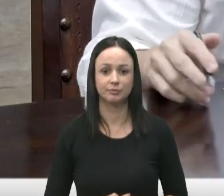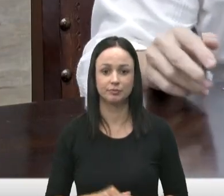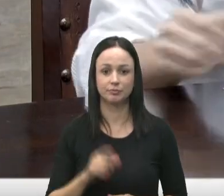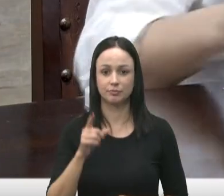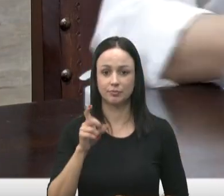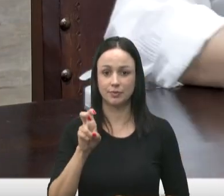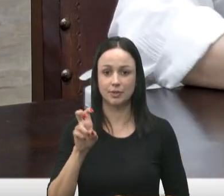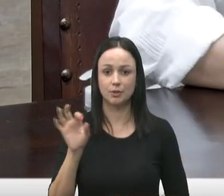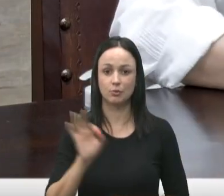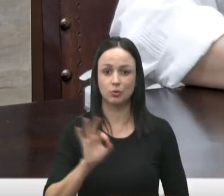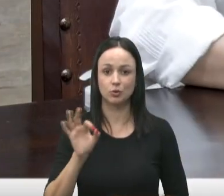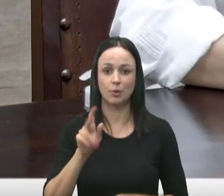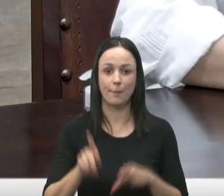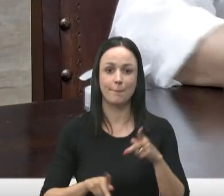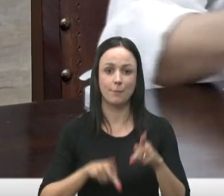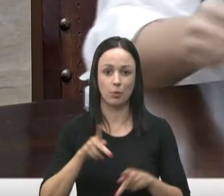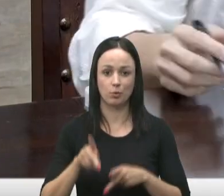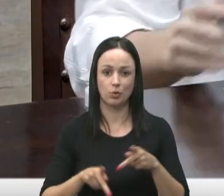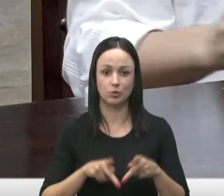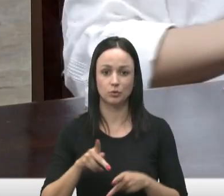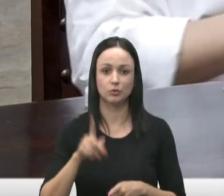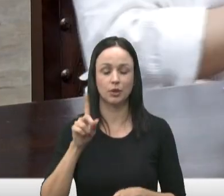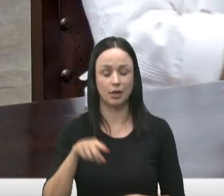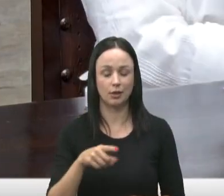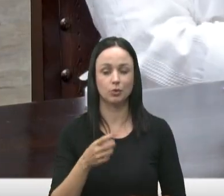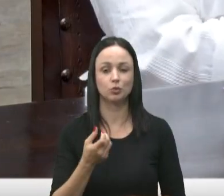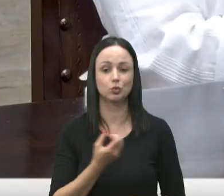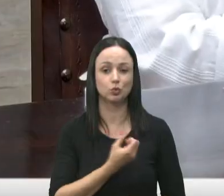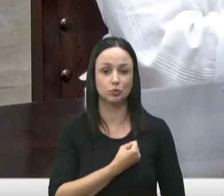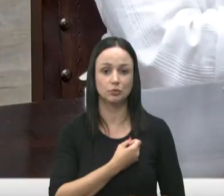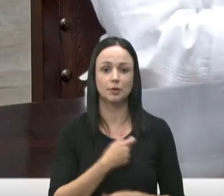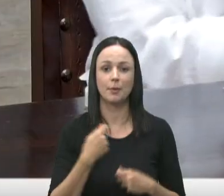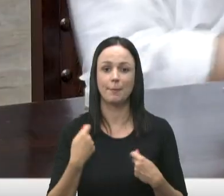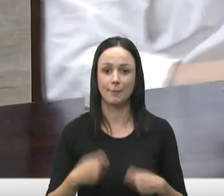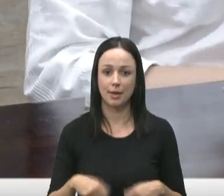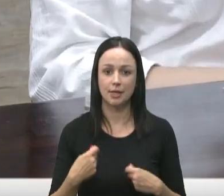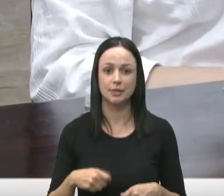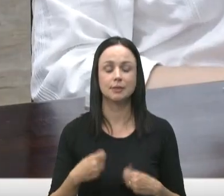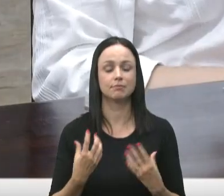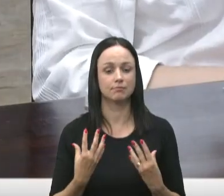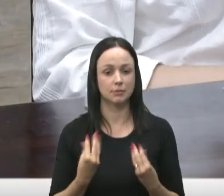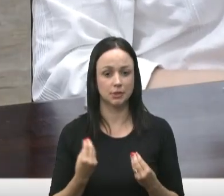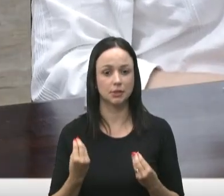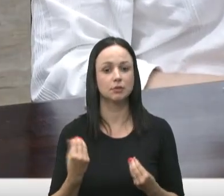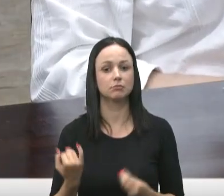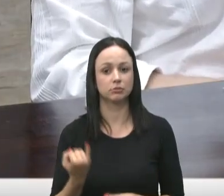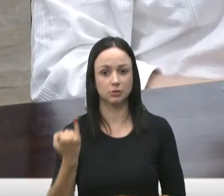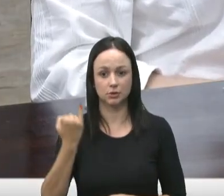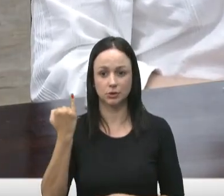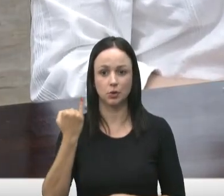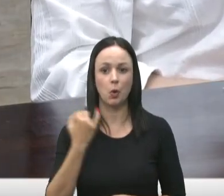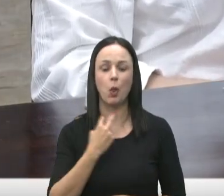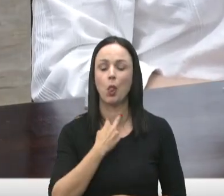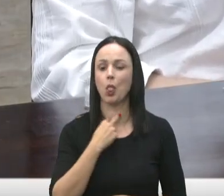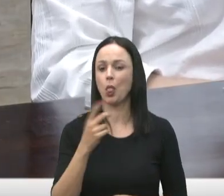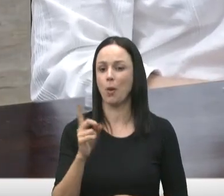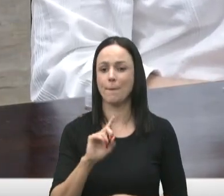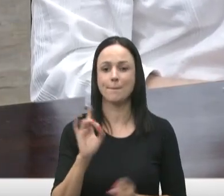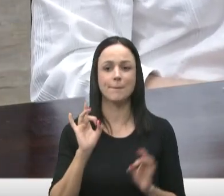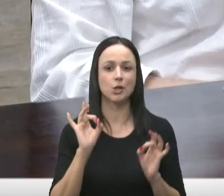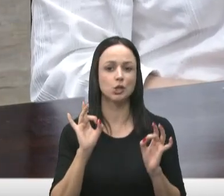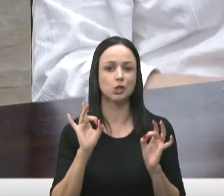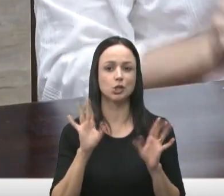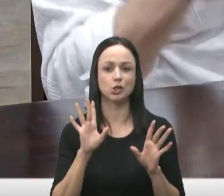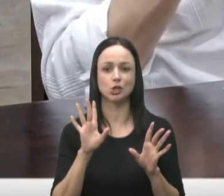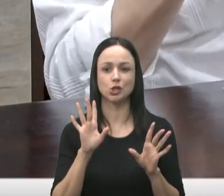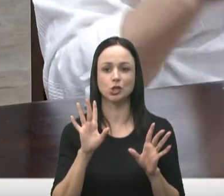15% da população é um número que precisa ser considerado. Nós não podemos simplesmente achar